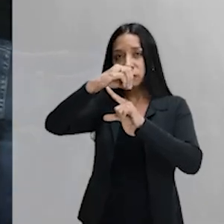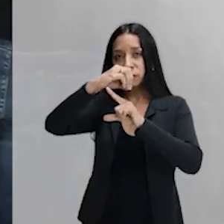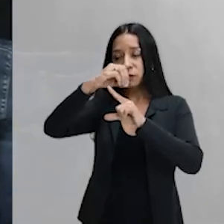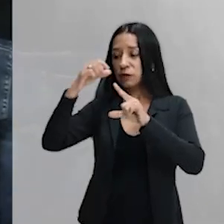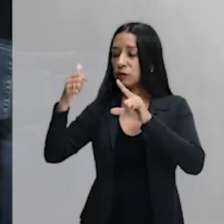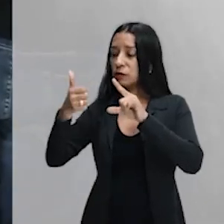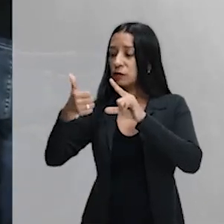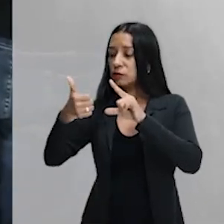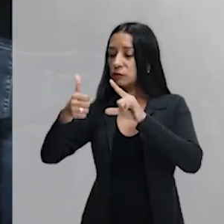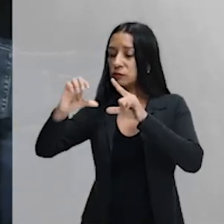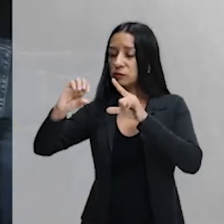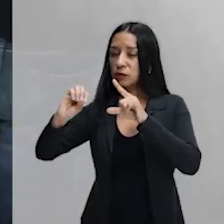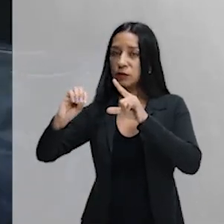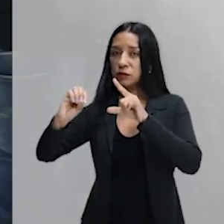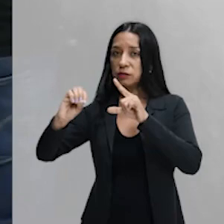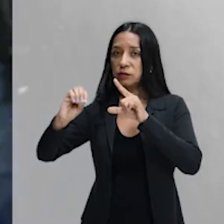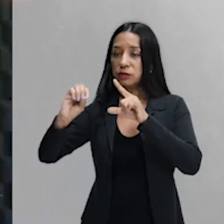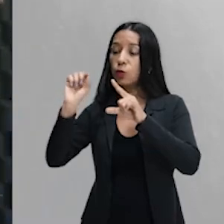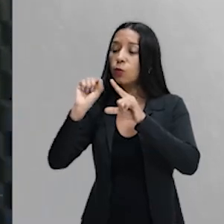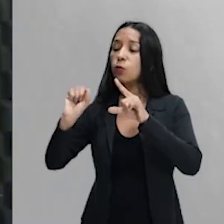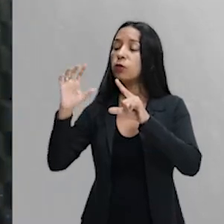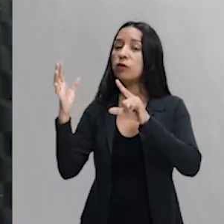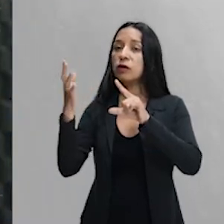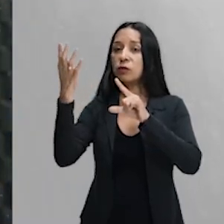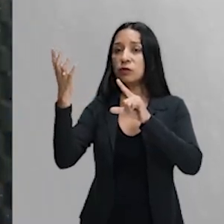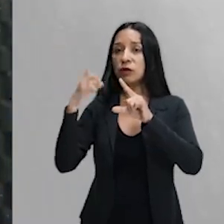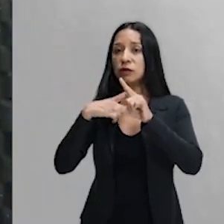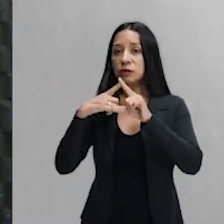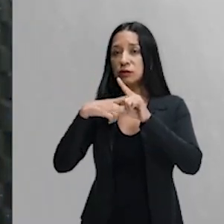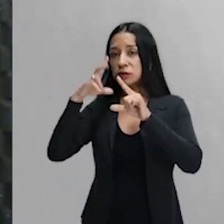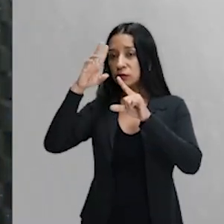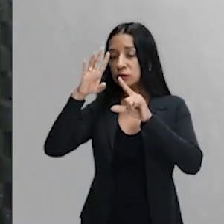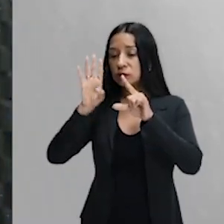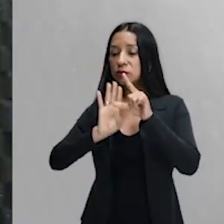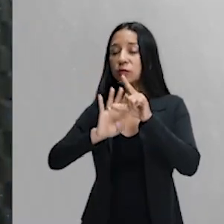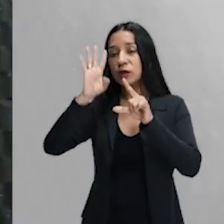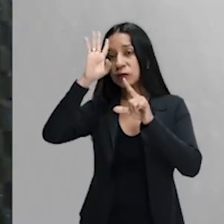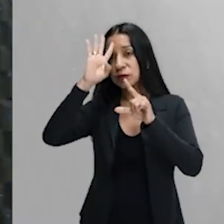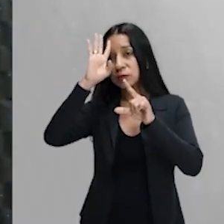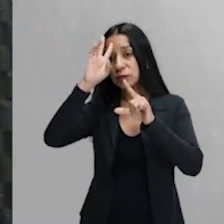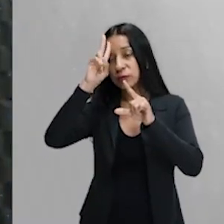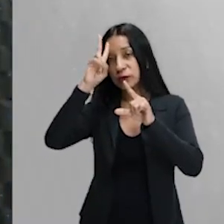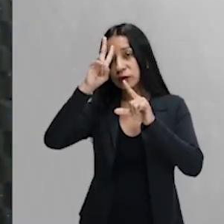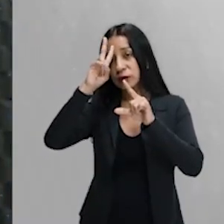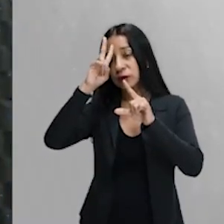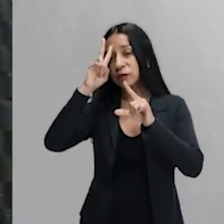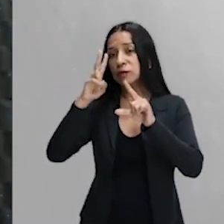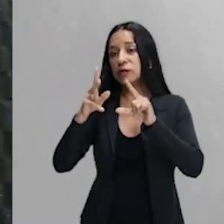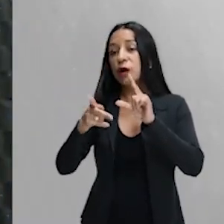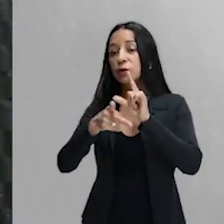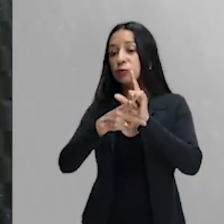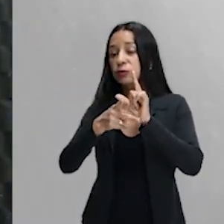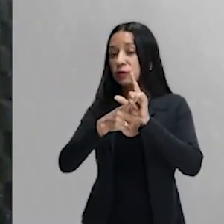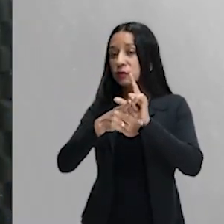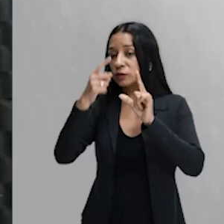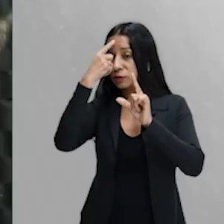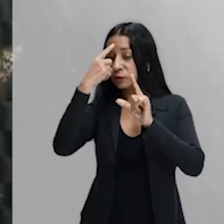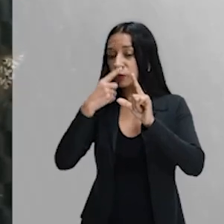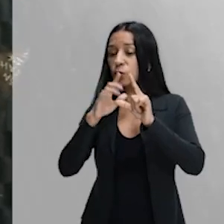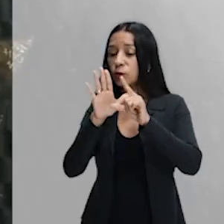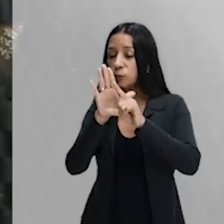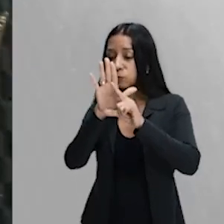Esses lados aqui medem 10. E o que acontece? A gente tem que também lembrar as propriedades das figuras planas. Num